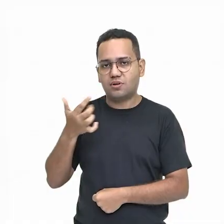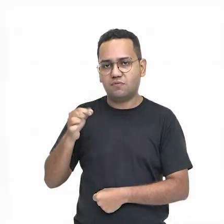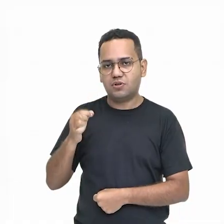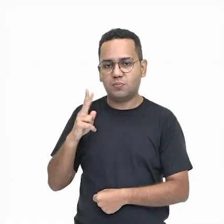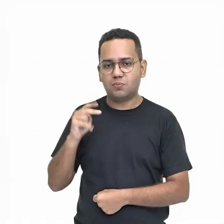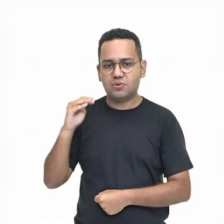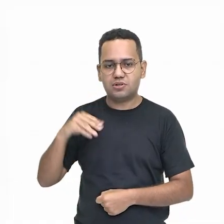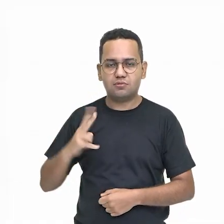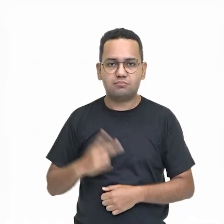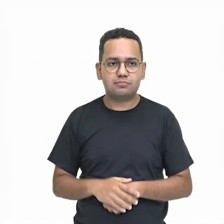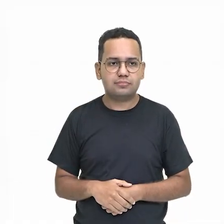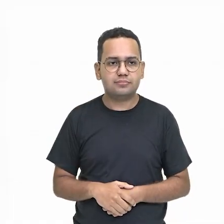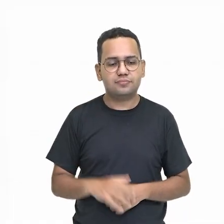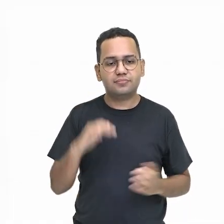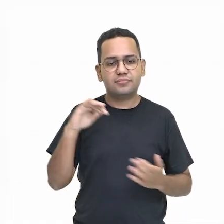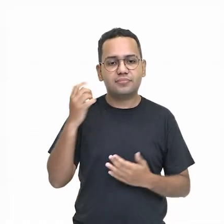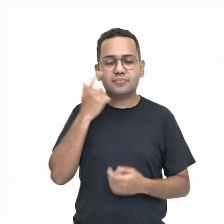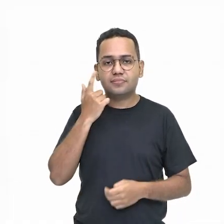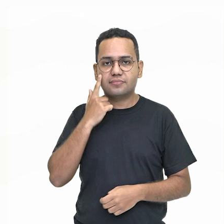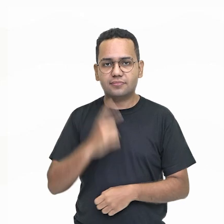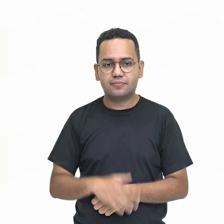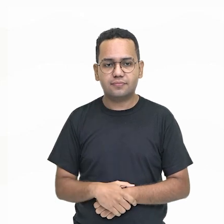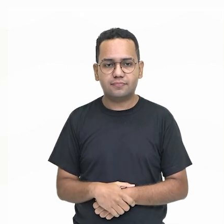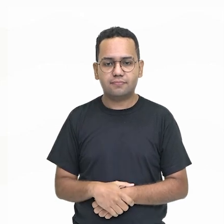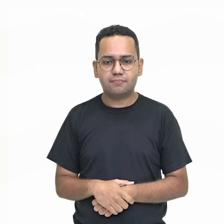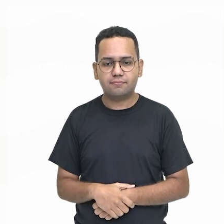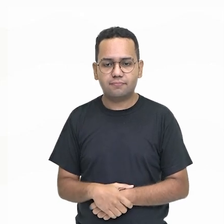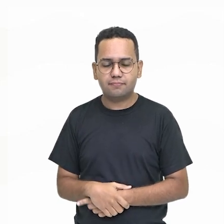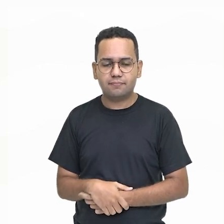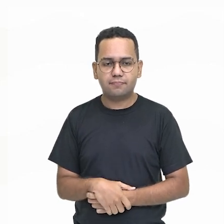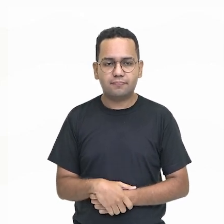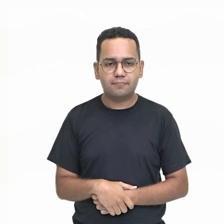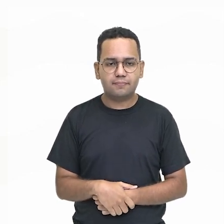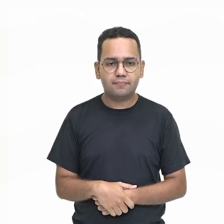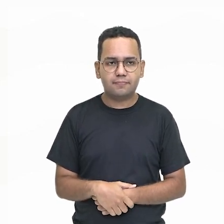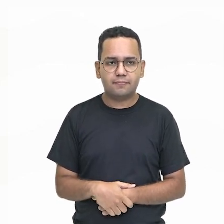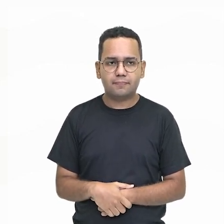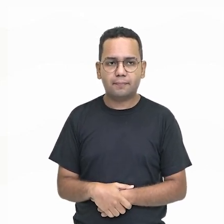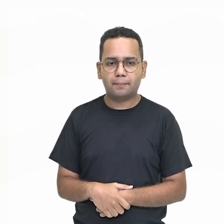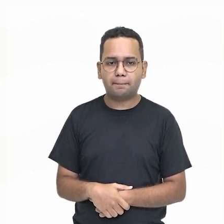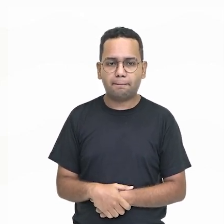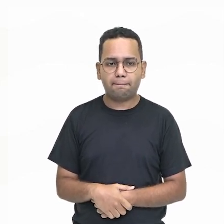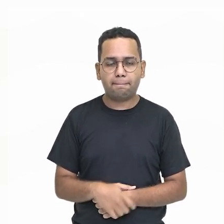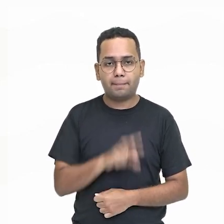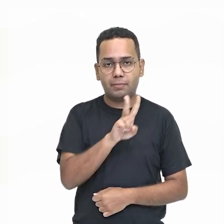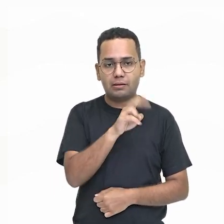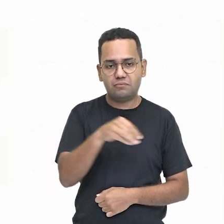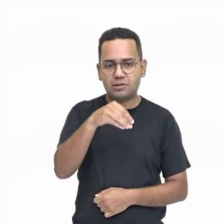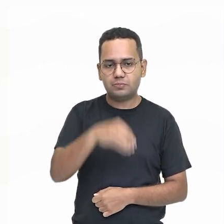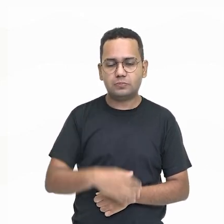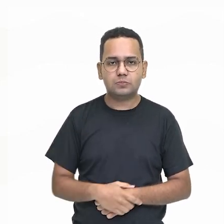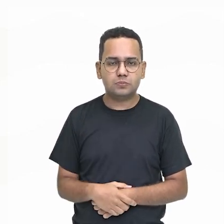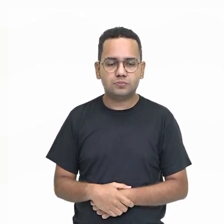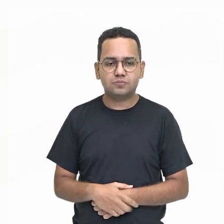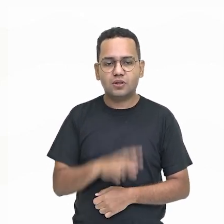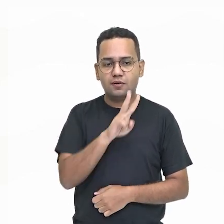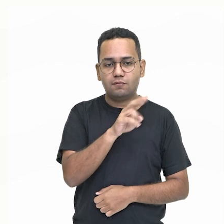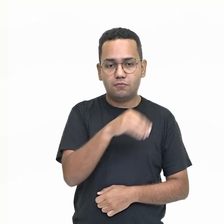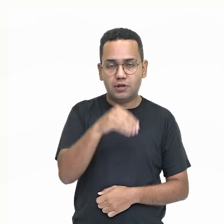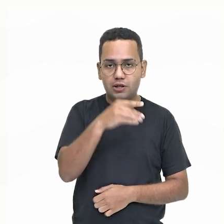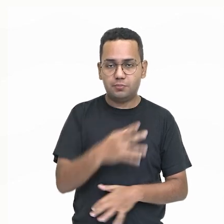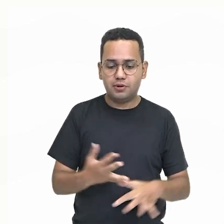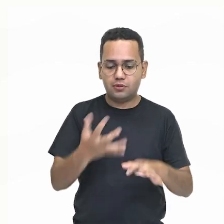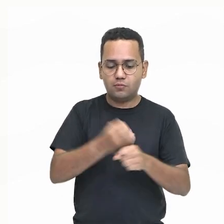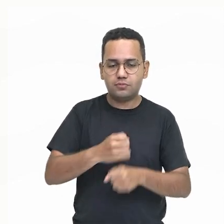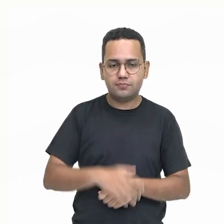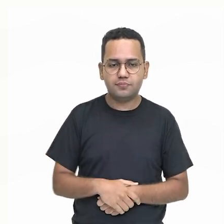média vamos lá então paraa nossa definição tá aqui a nossa equação matemática pra velocidade média velocidade média